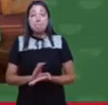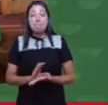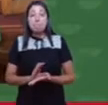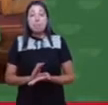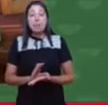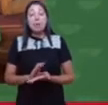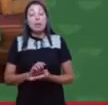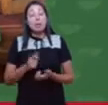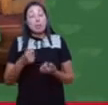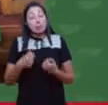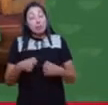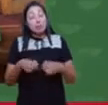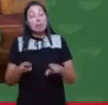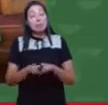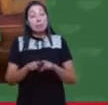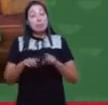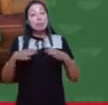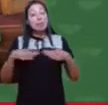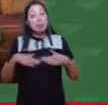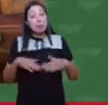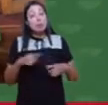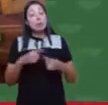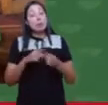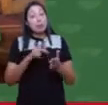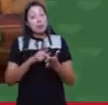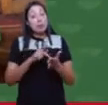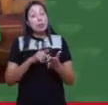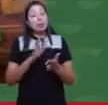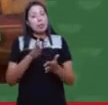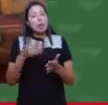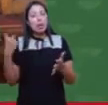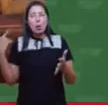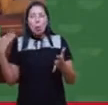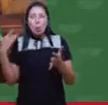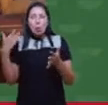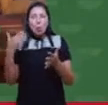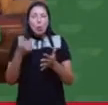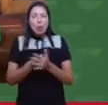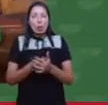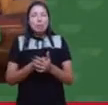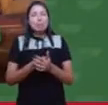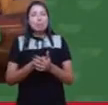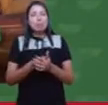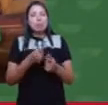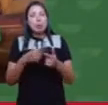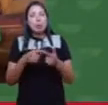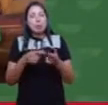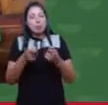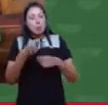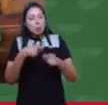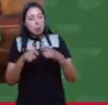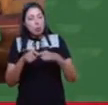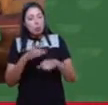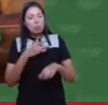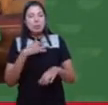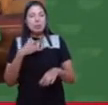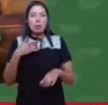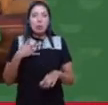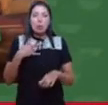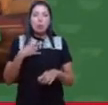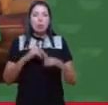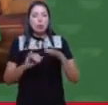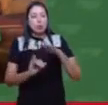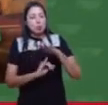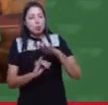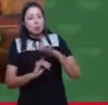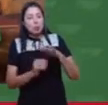ter muita calma nessa hora, porque é verdade que passamos por uma crise econômica, sanitária,